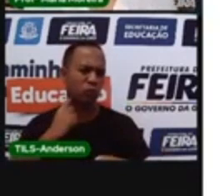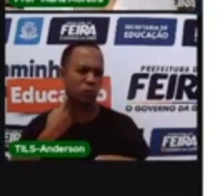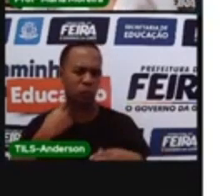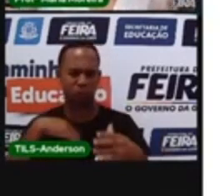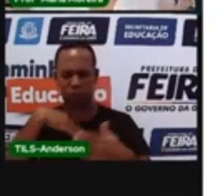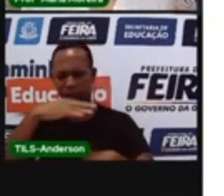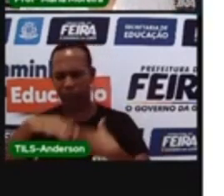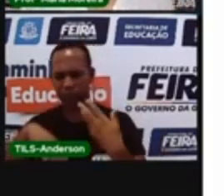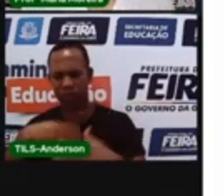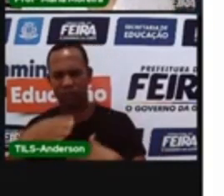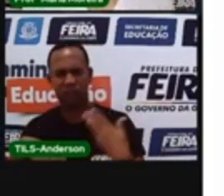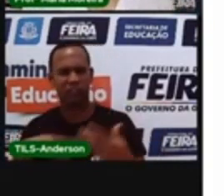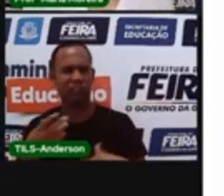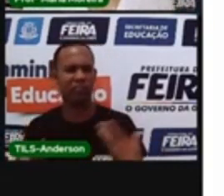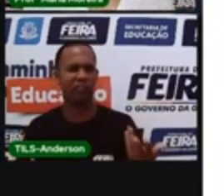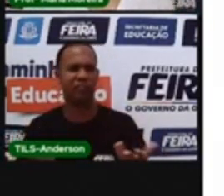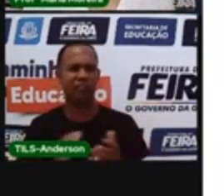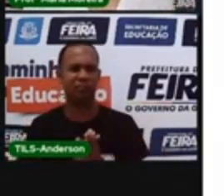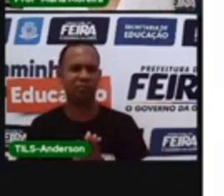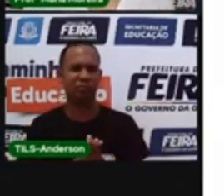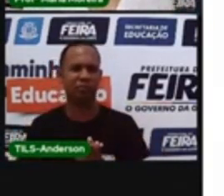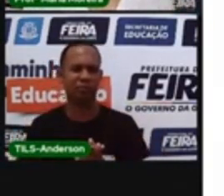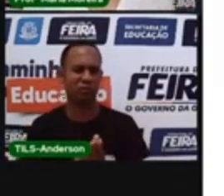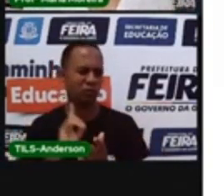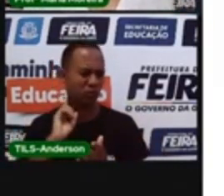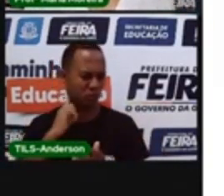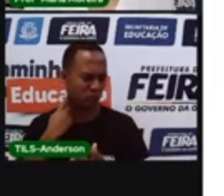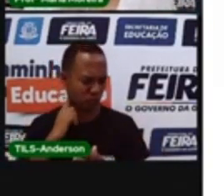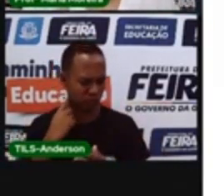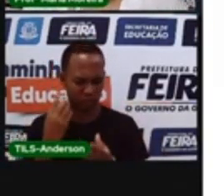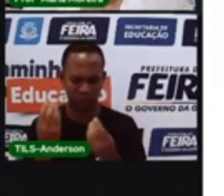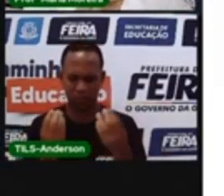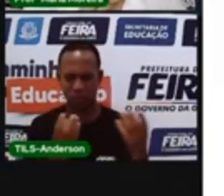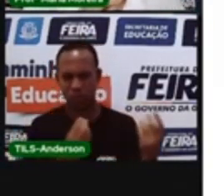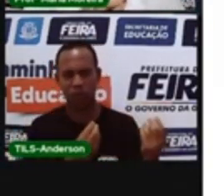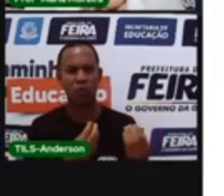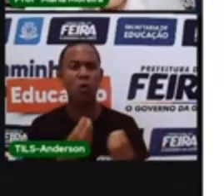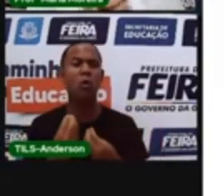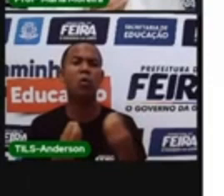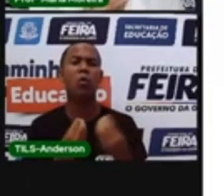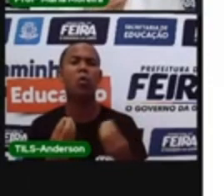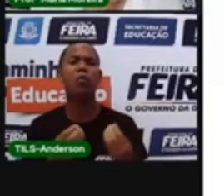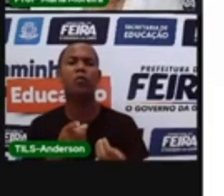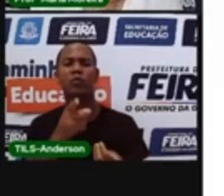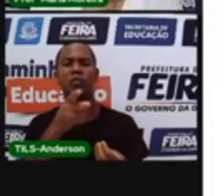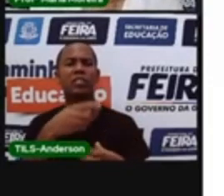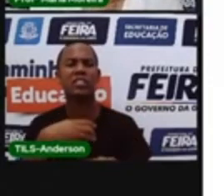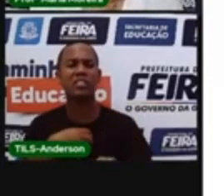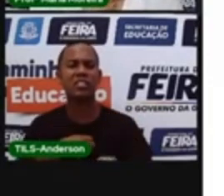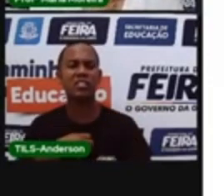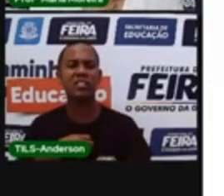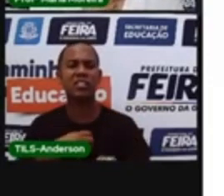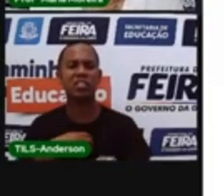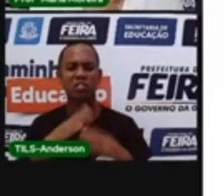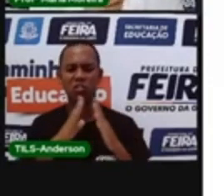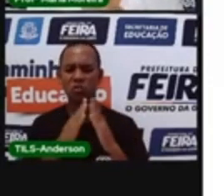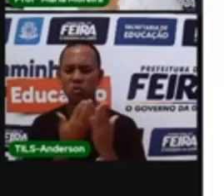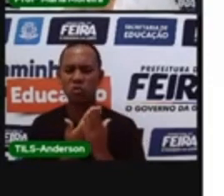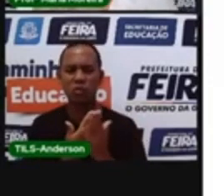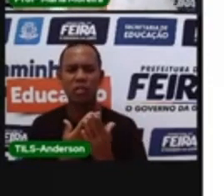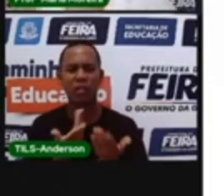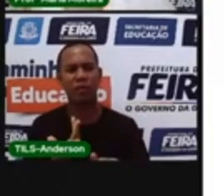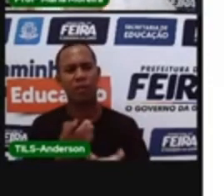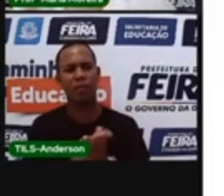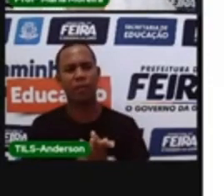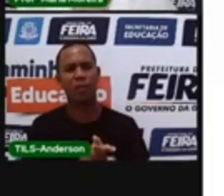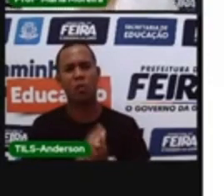desorganizado, cheio de poeira pelas cadeiras. Como é que vocês se sentiriam para estudar? Ou se a